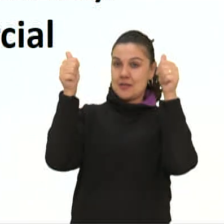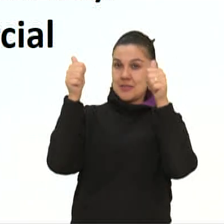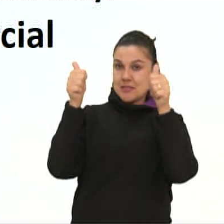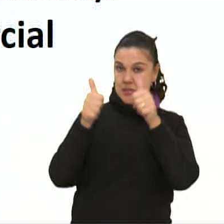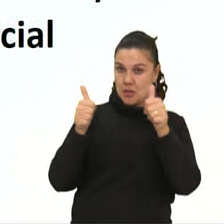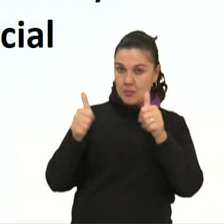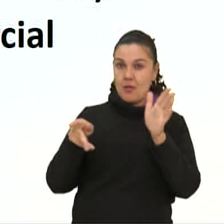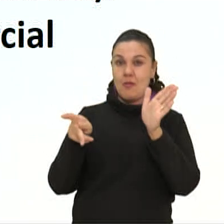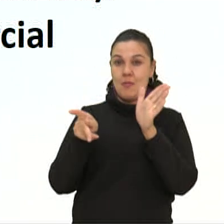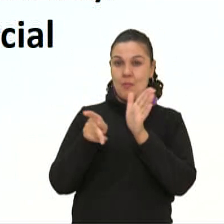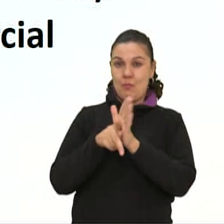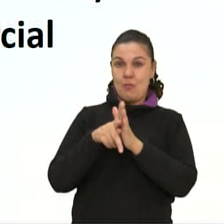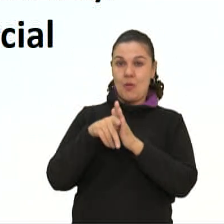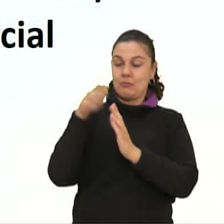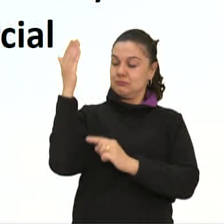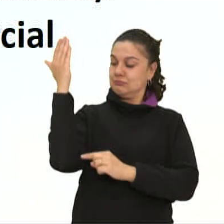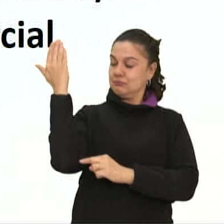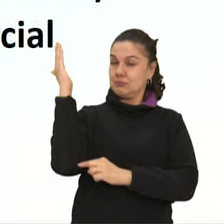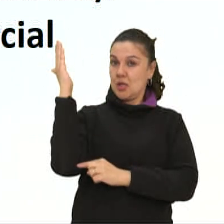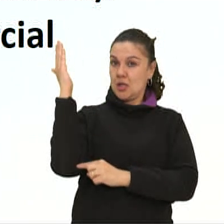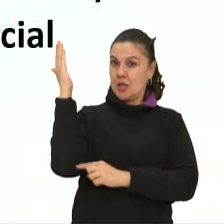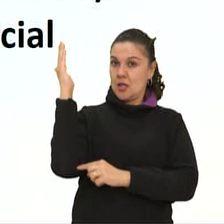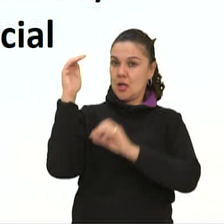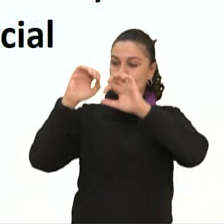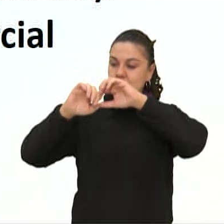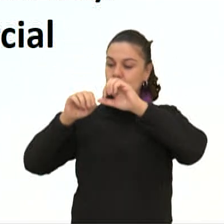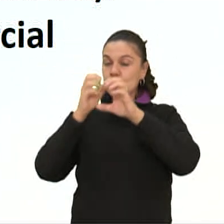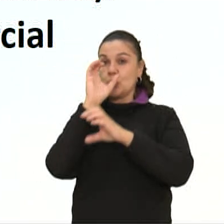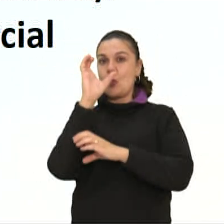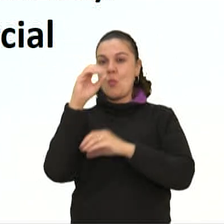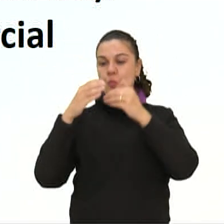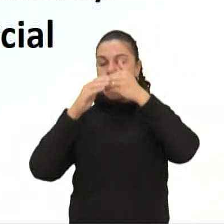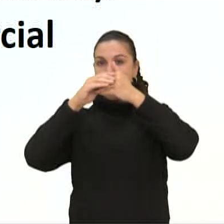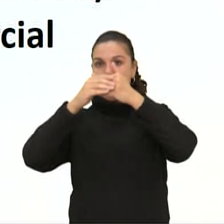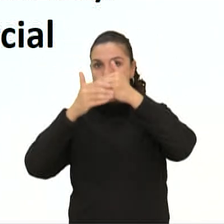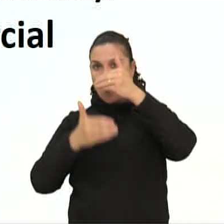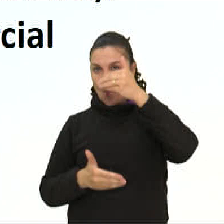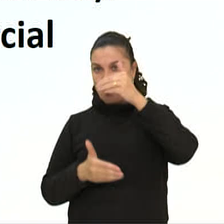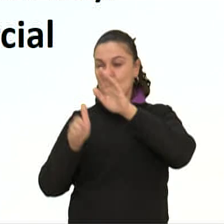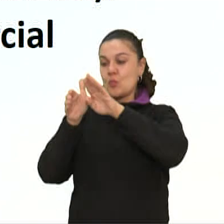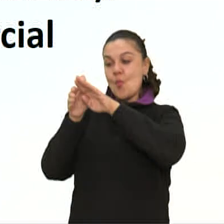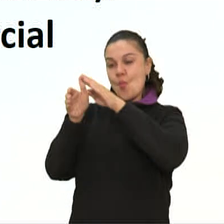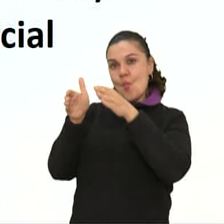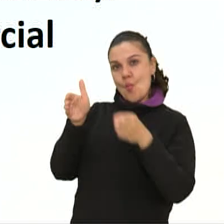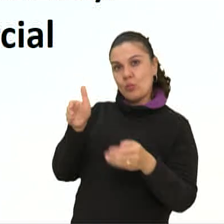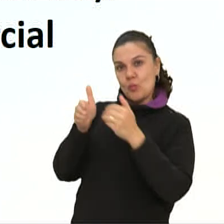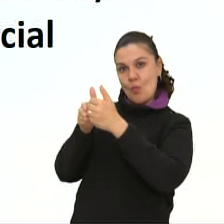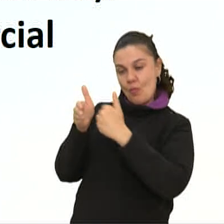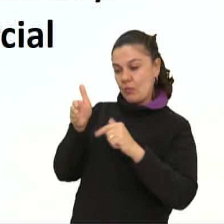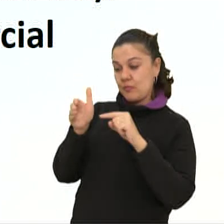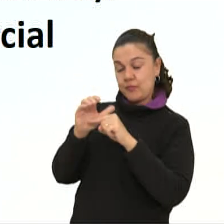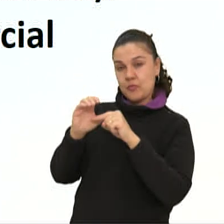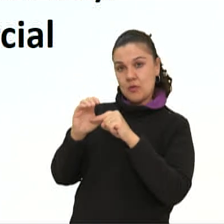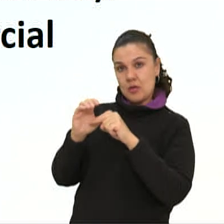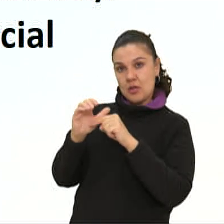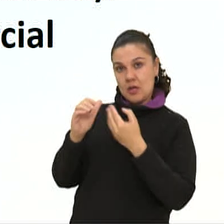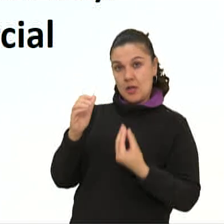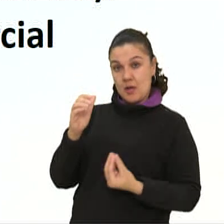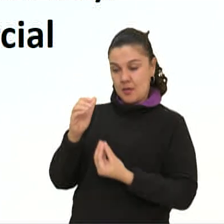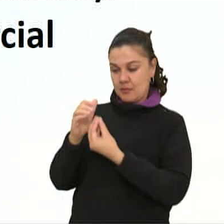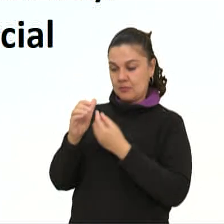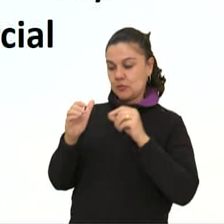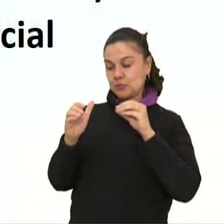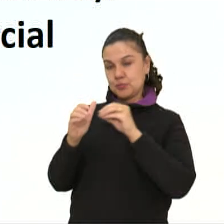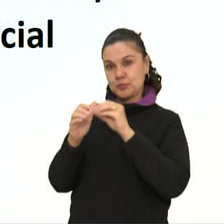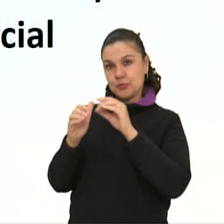ocas dos santos de madeira. Então, imagens de santos em madeira, esculpidas em madeira, com por baixo ou por